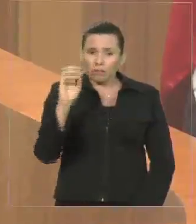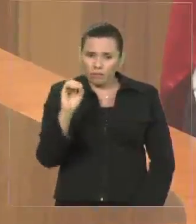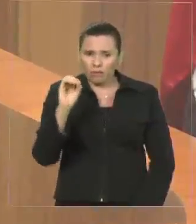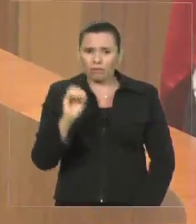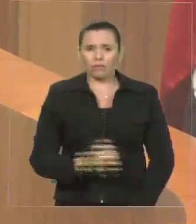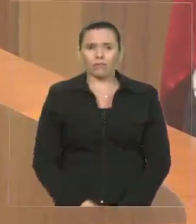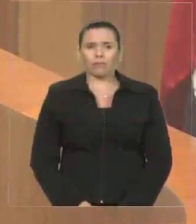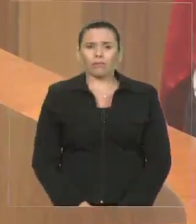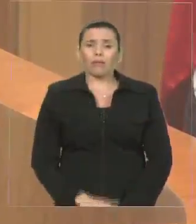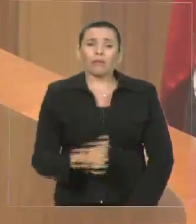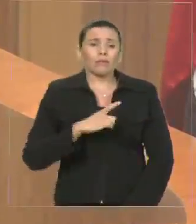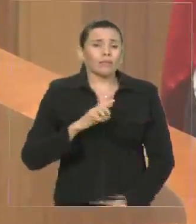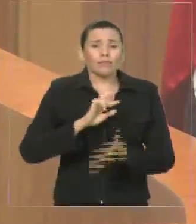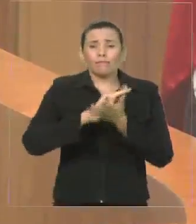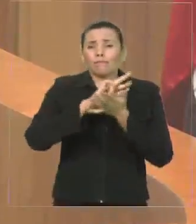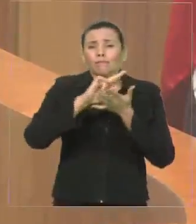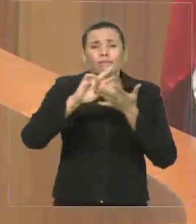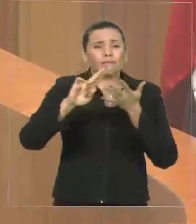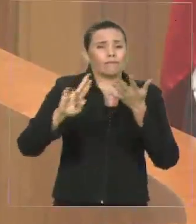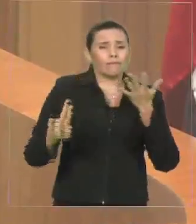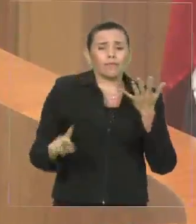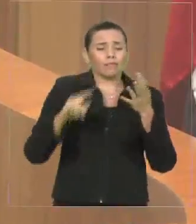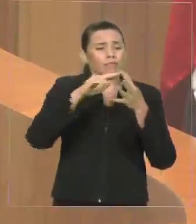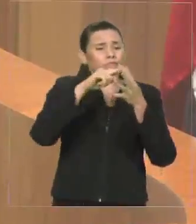últimos 2 anos, enquanto